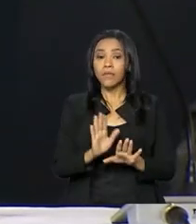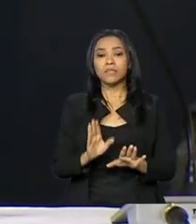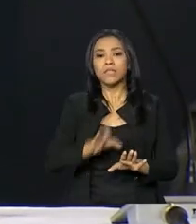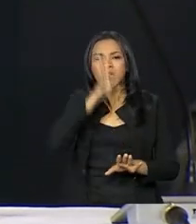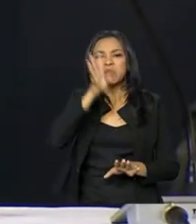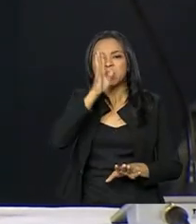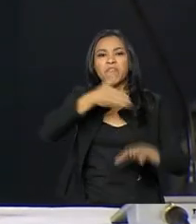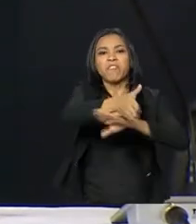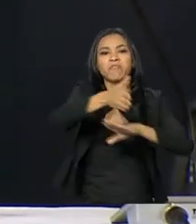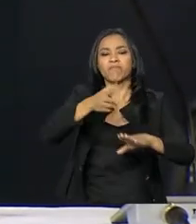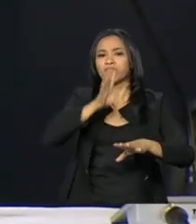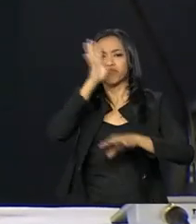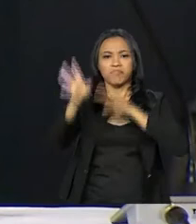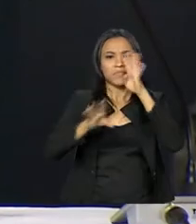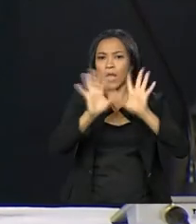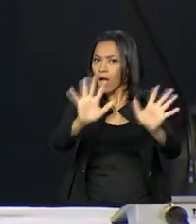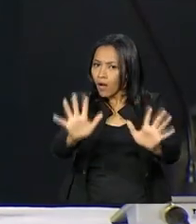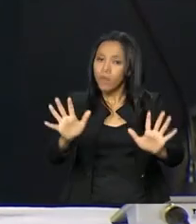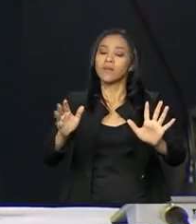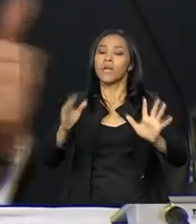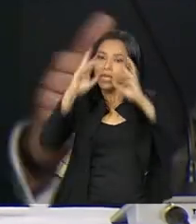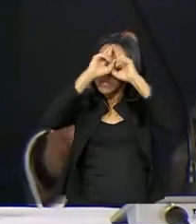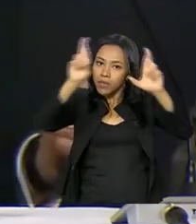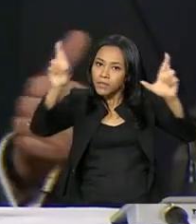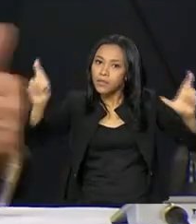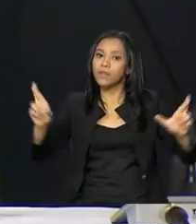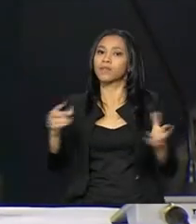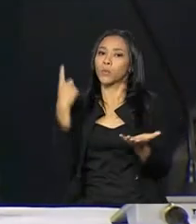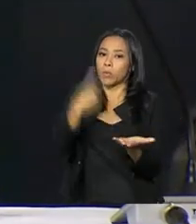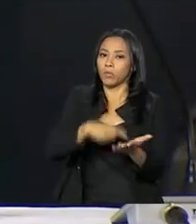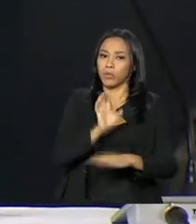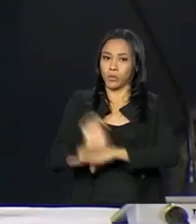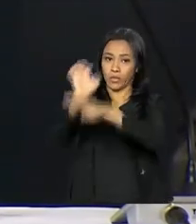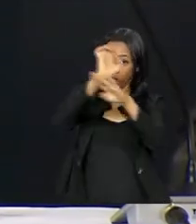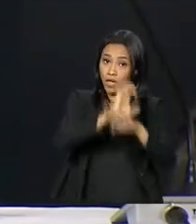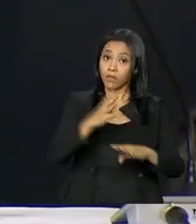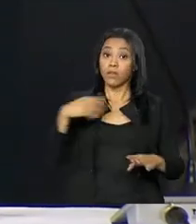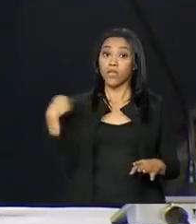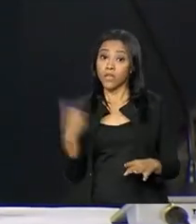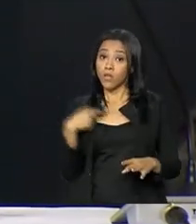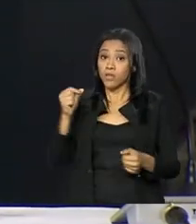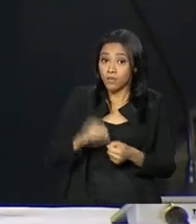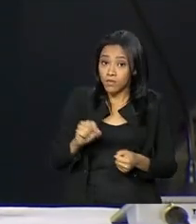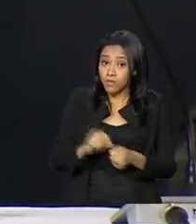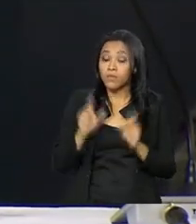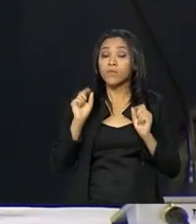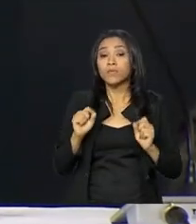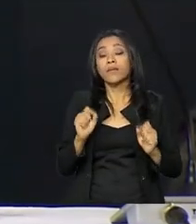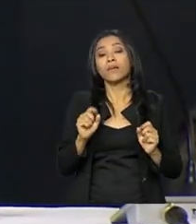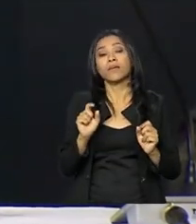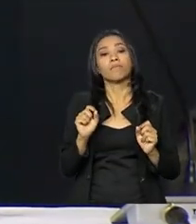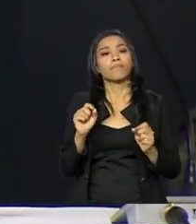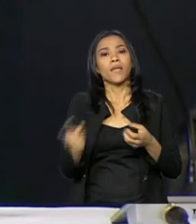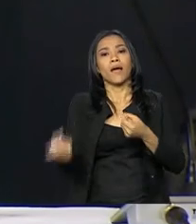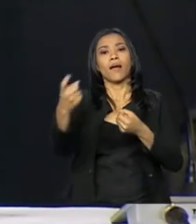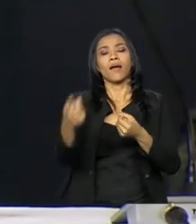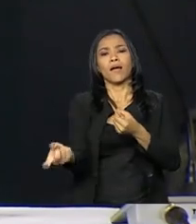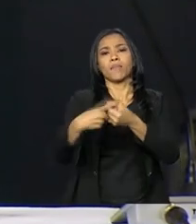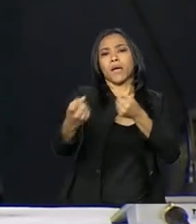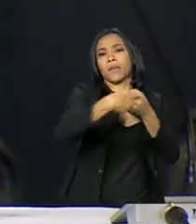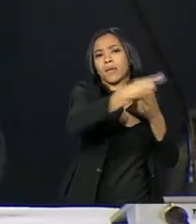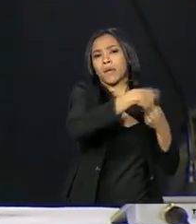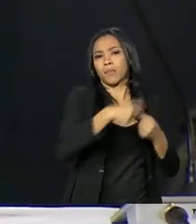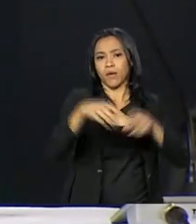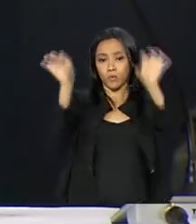competências dos estados e dos municípios, que nós façamos aquilo que o Raul mencionou, ou a integração do sistema de segurança